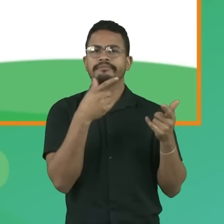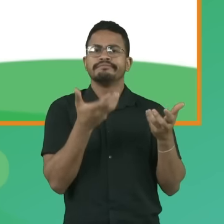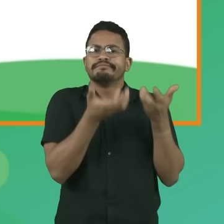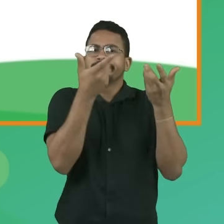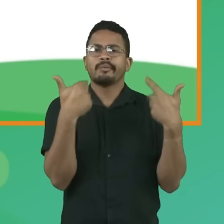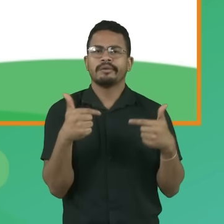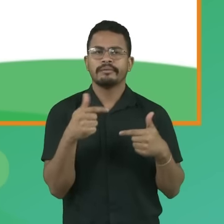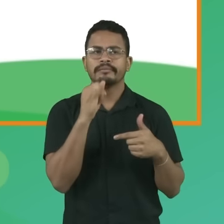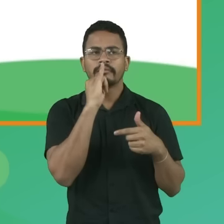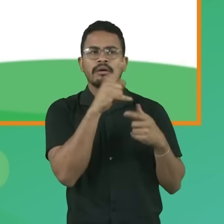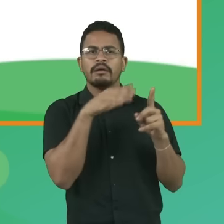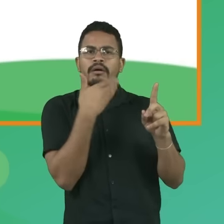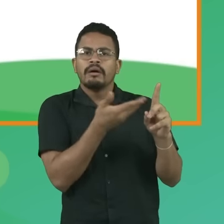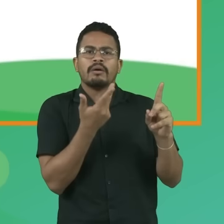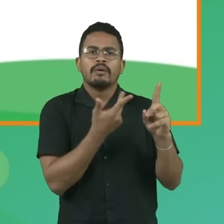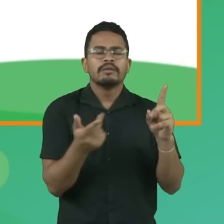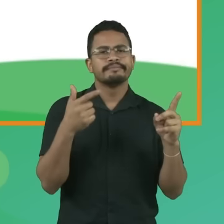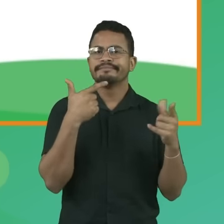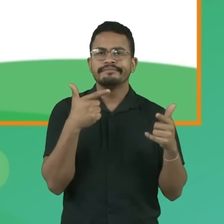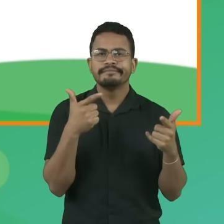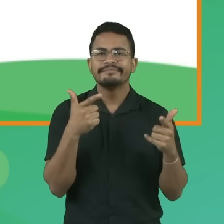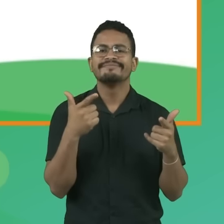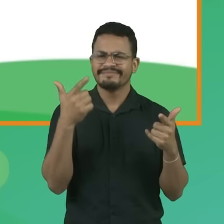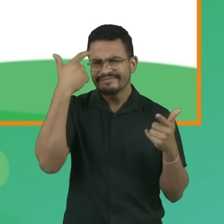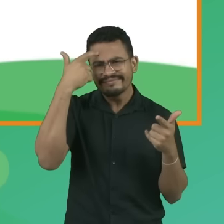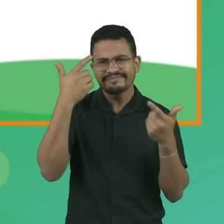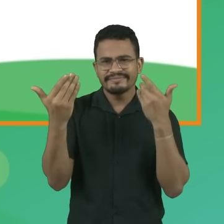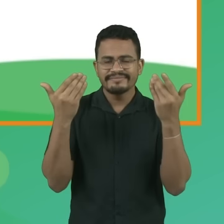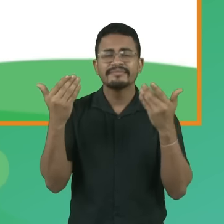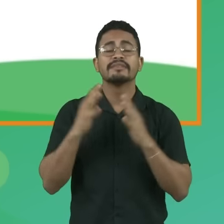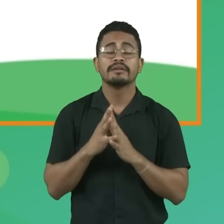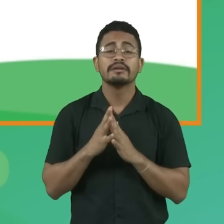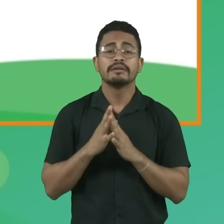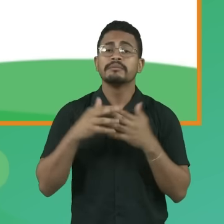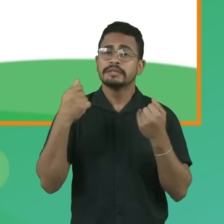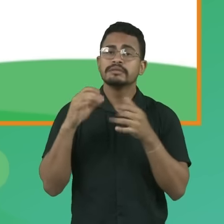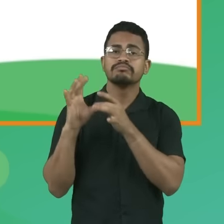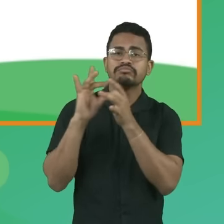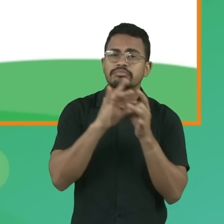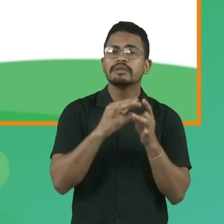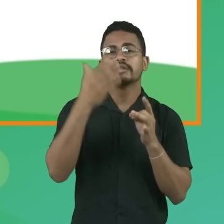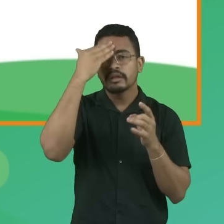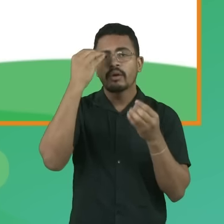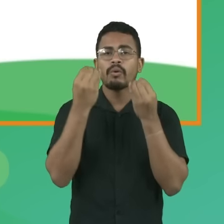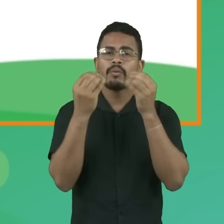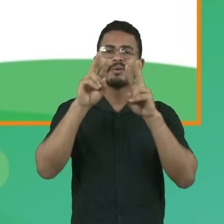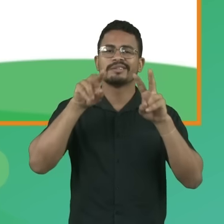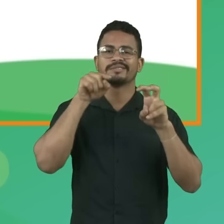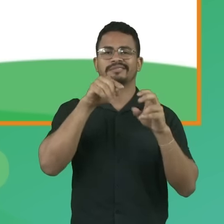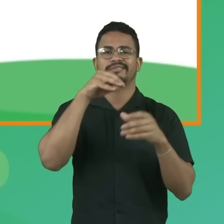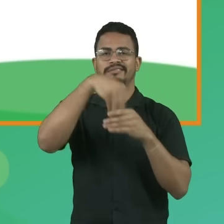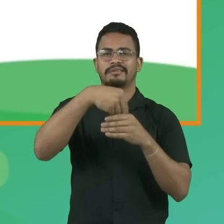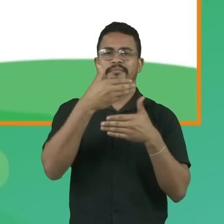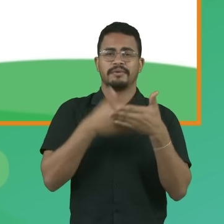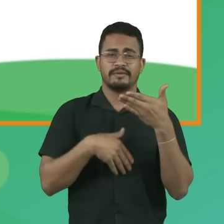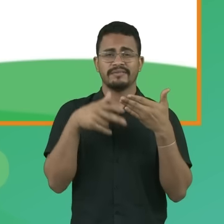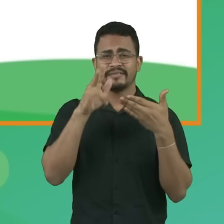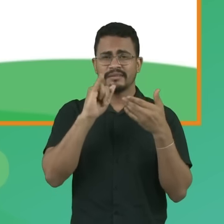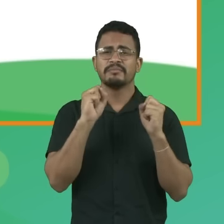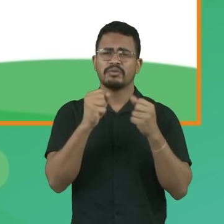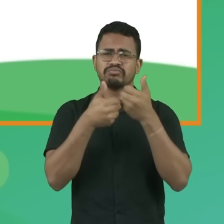de... para contextualizar as questões que a gente vai ver sobre esse assunto na prova, tá bom? E aí vai deixando aí nos comentários